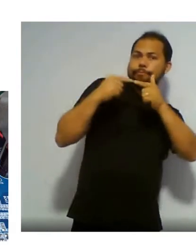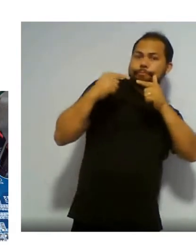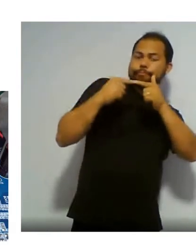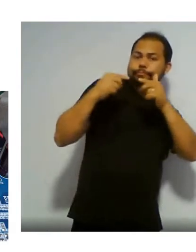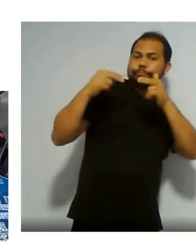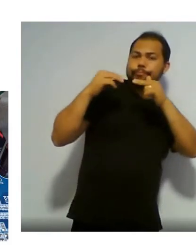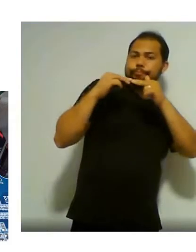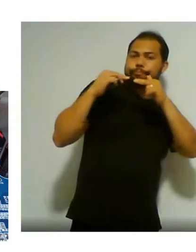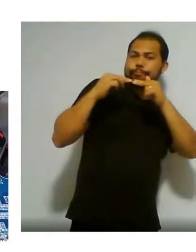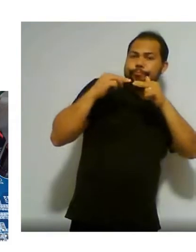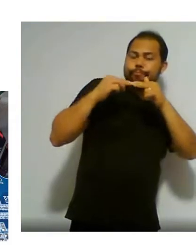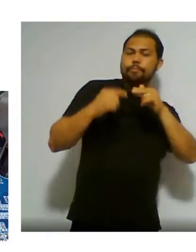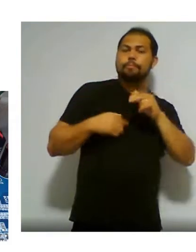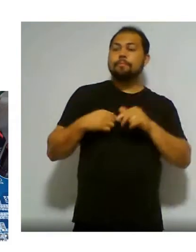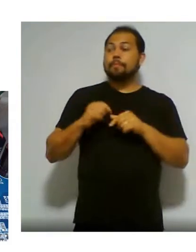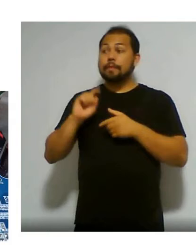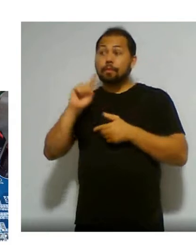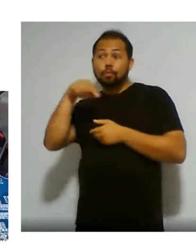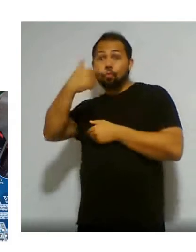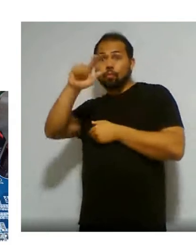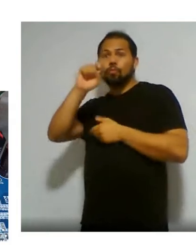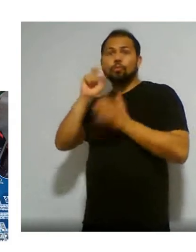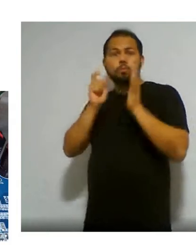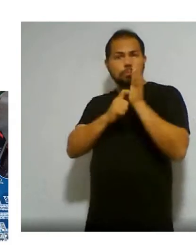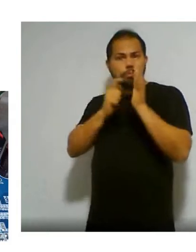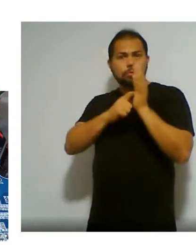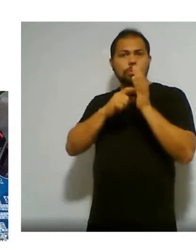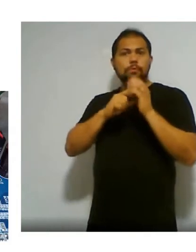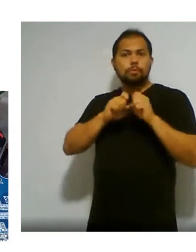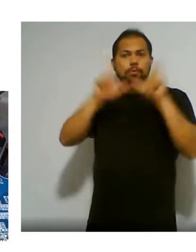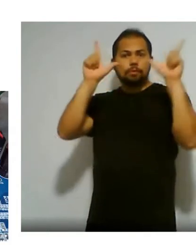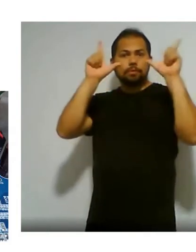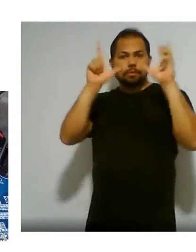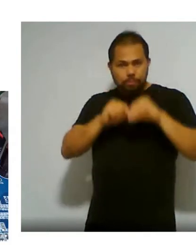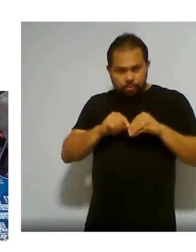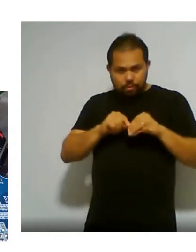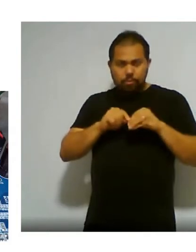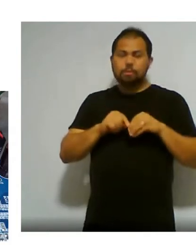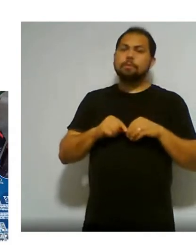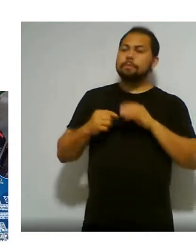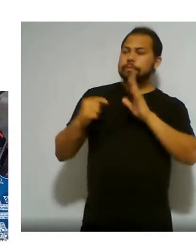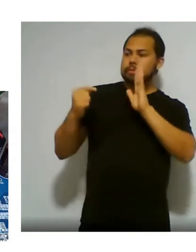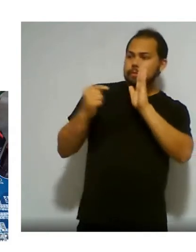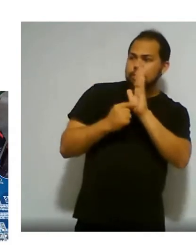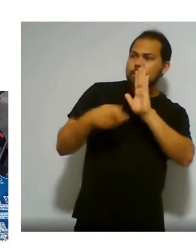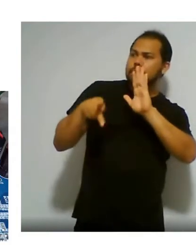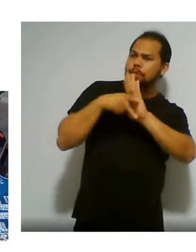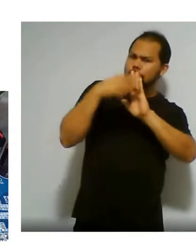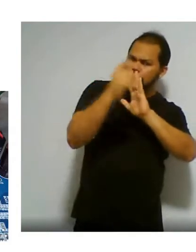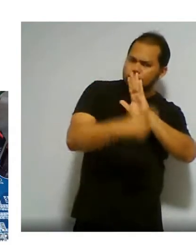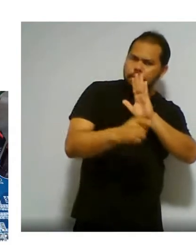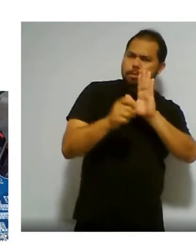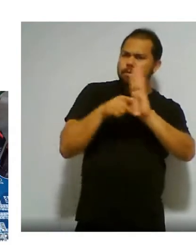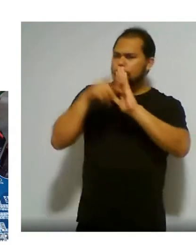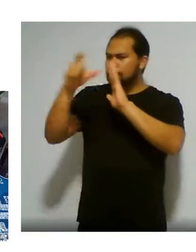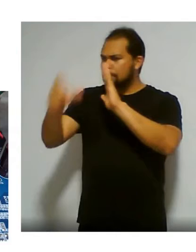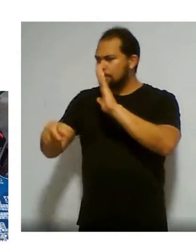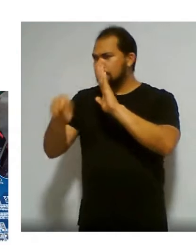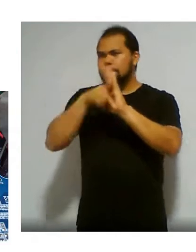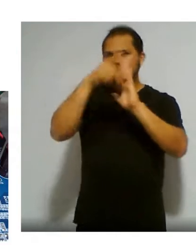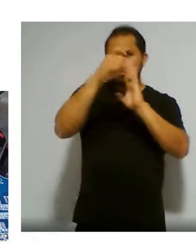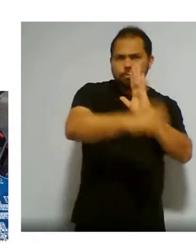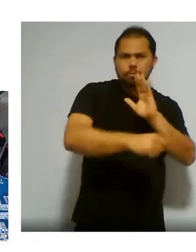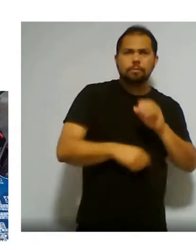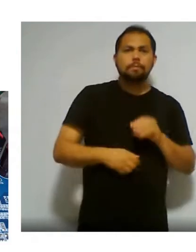desliga do computador, você vai ter que ligar aqui. O LED do HD, você vai ter que ligar aqui. Enfim, a USB,